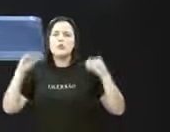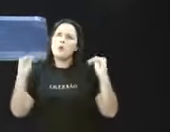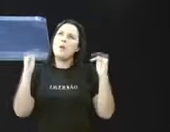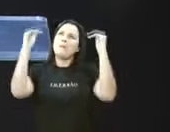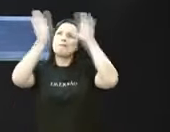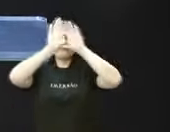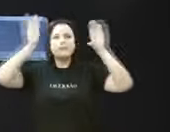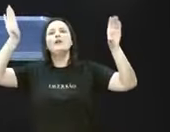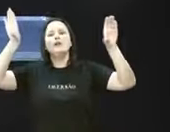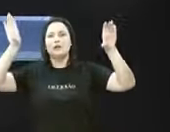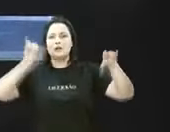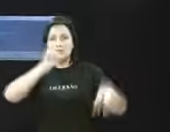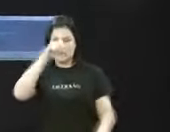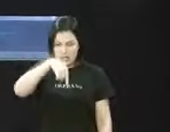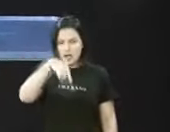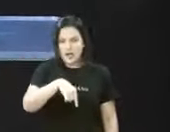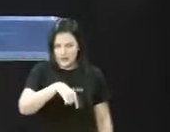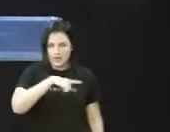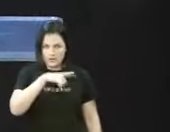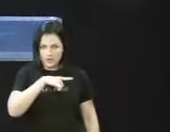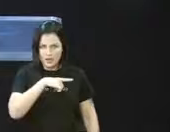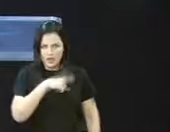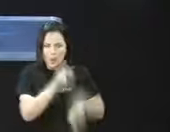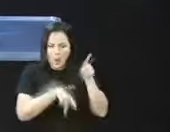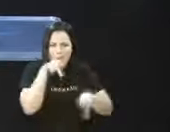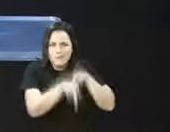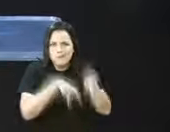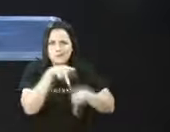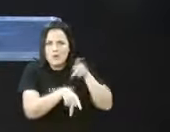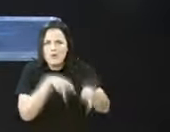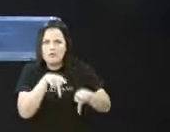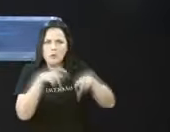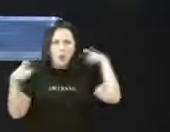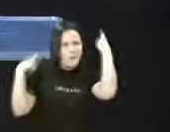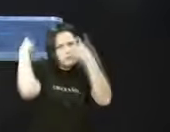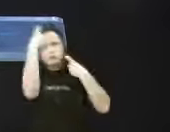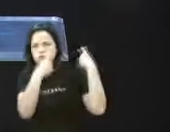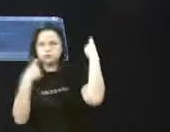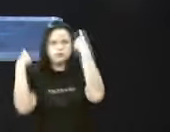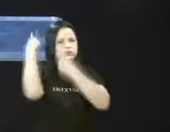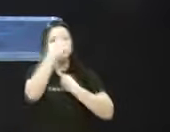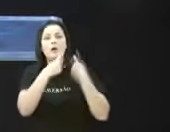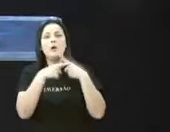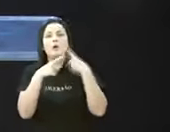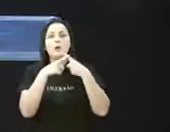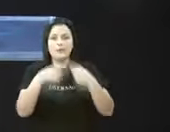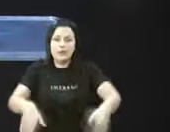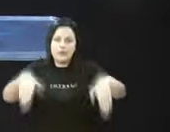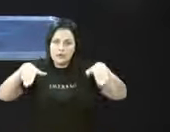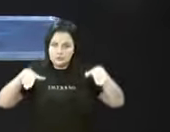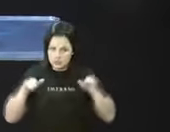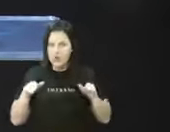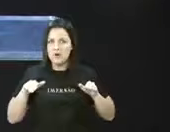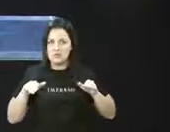Se aqui embaixo tem Judá em desespero, tem Judá apavorado, tem o povo preocupado, porque o trono da terra entrou